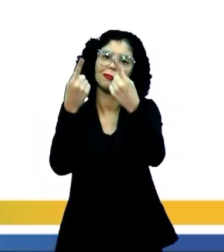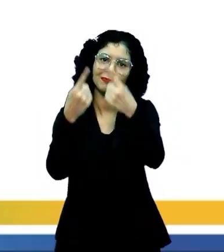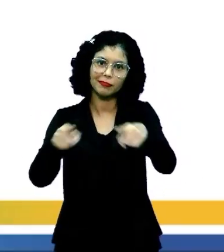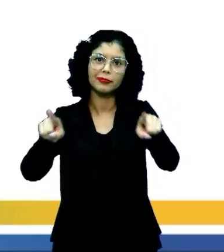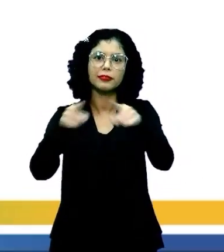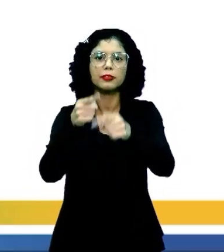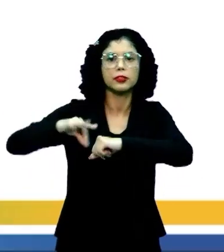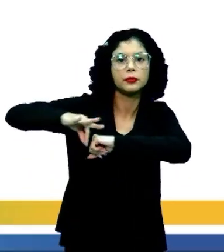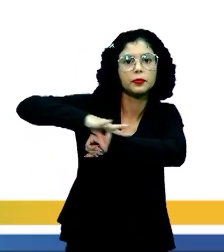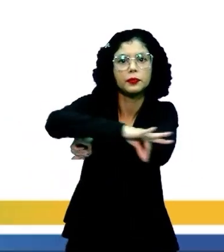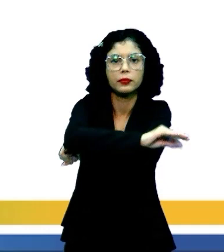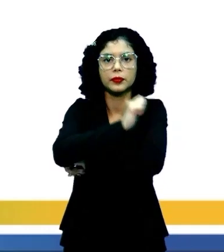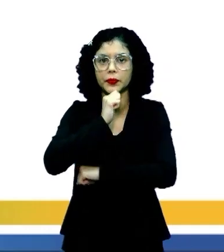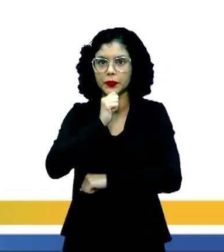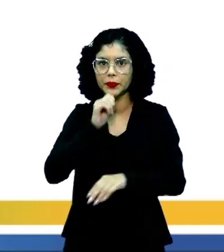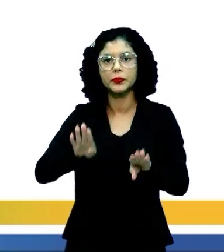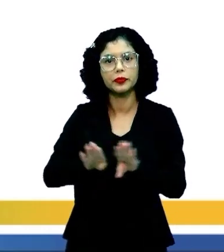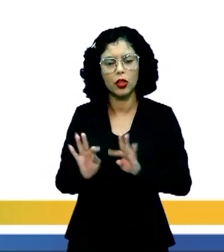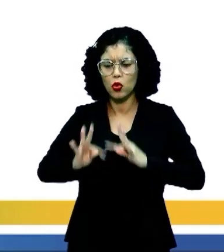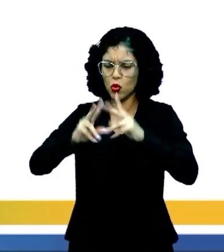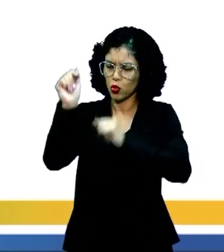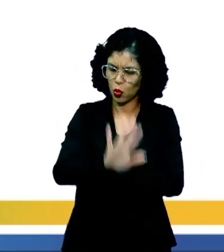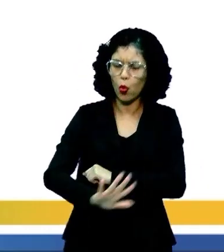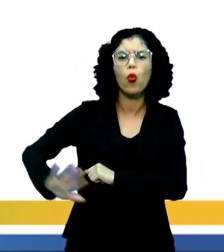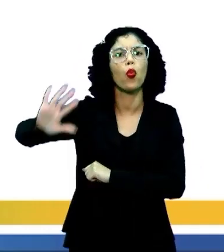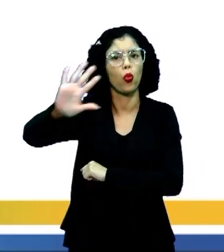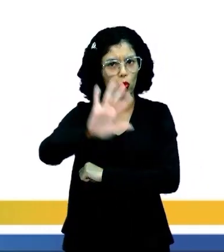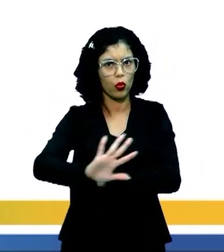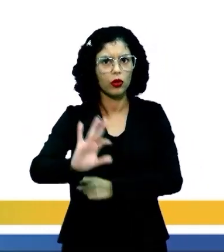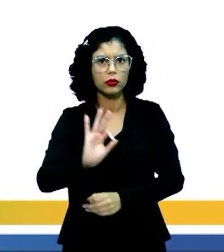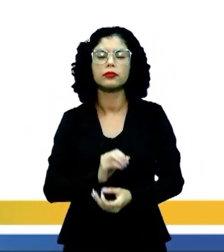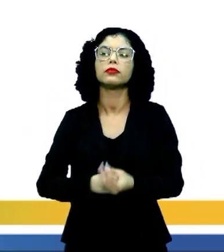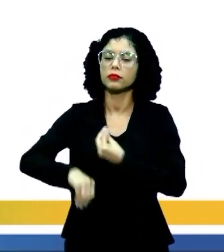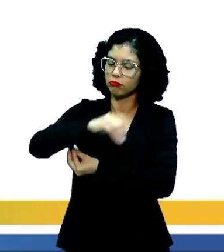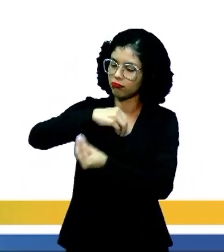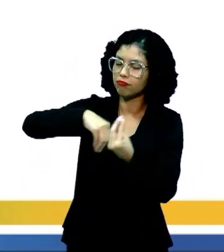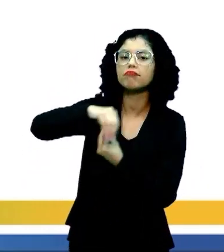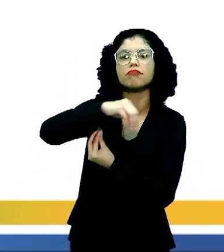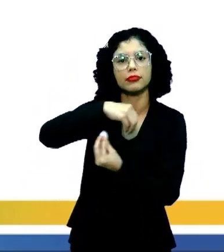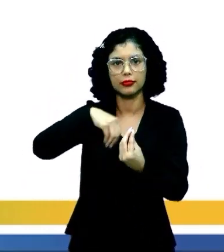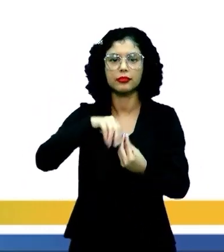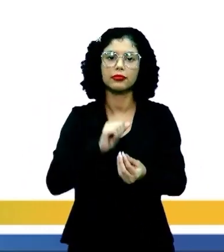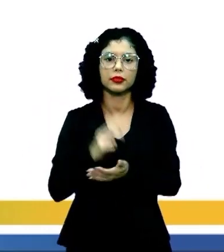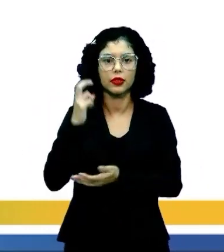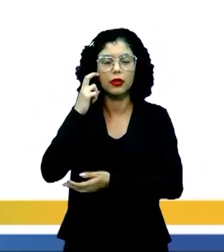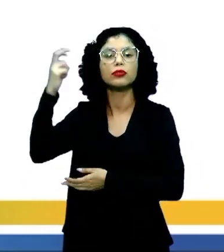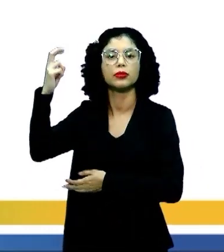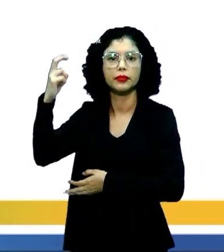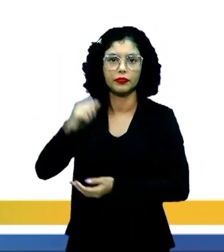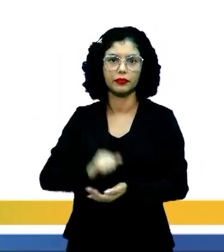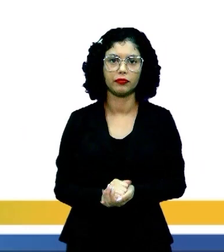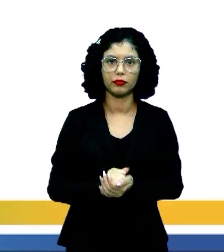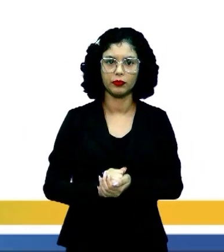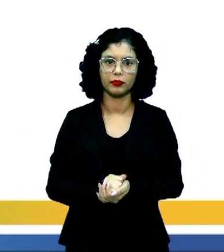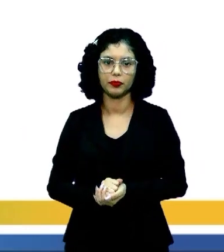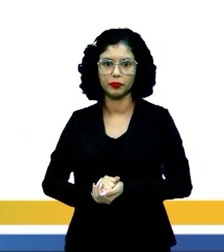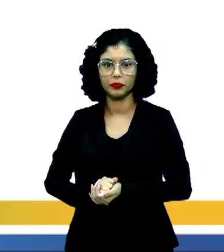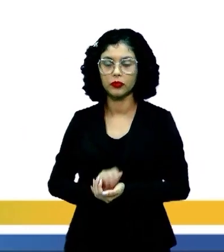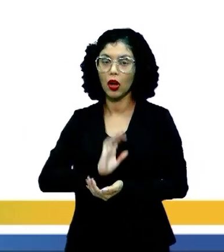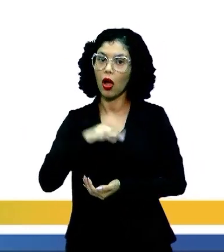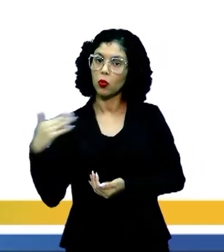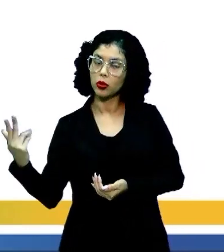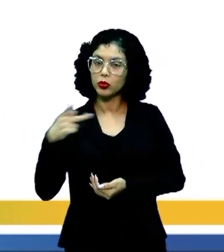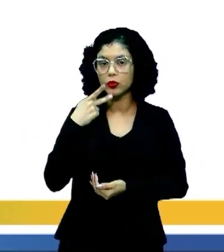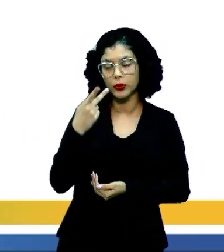a arquitetura, tudo isso está envolvido aí na cultura de um povo. Quando